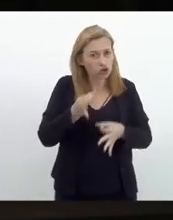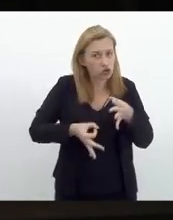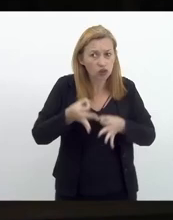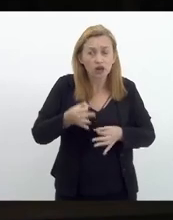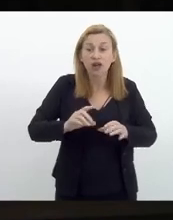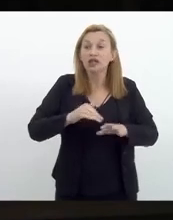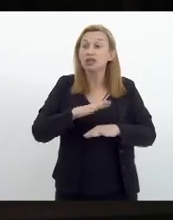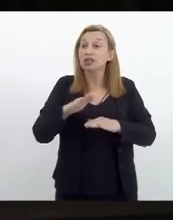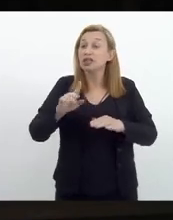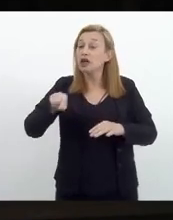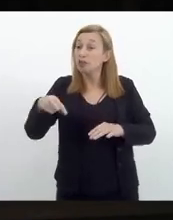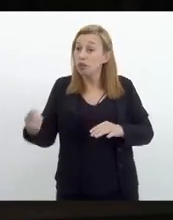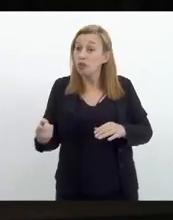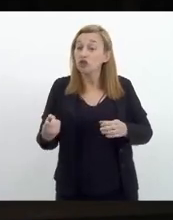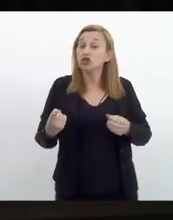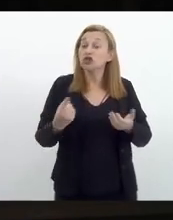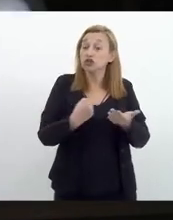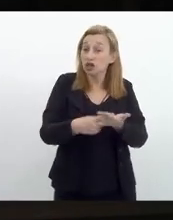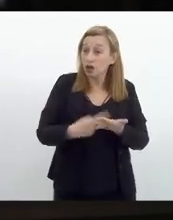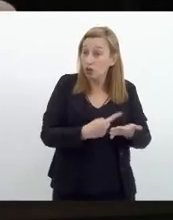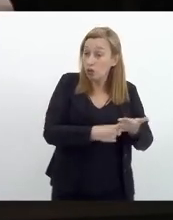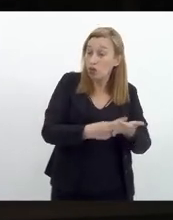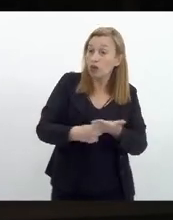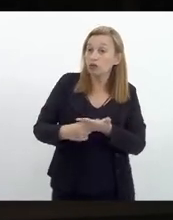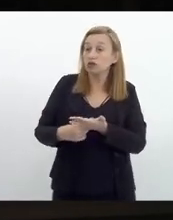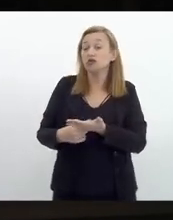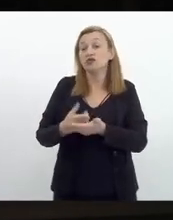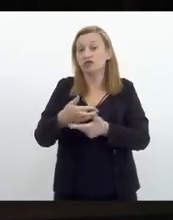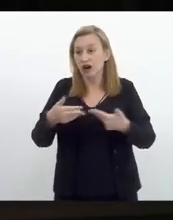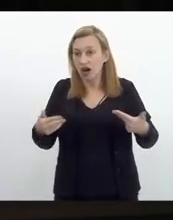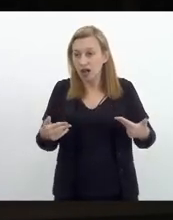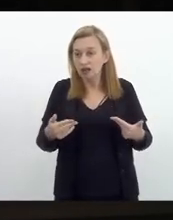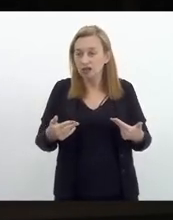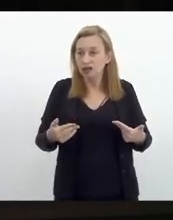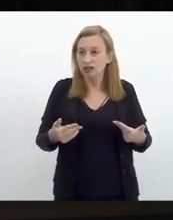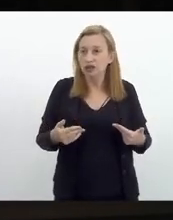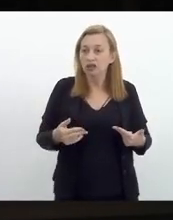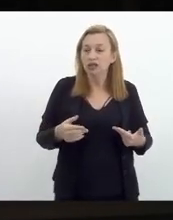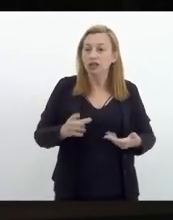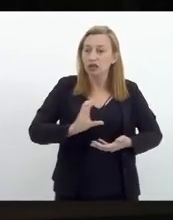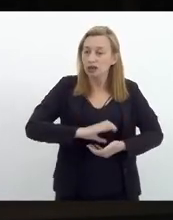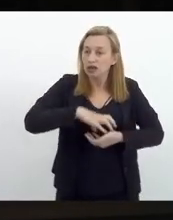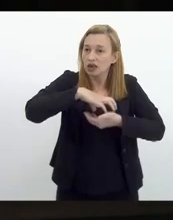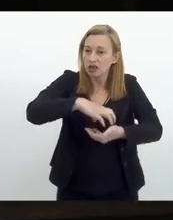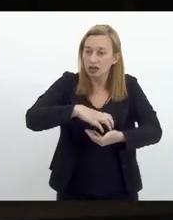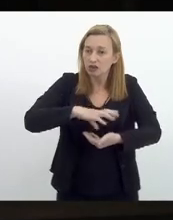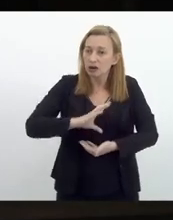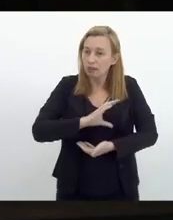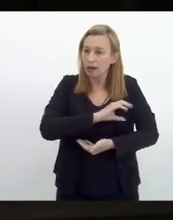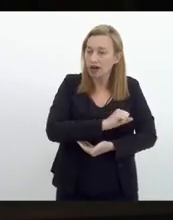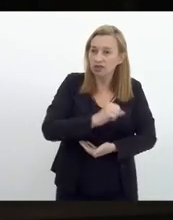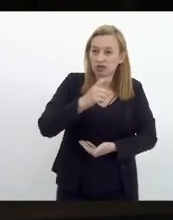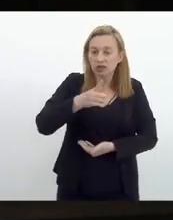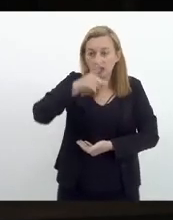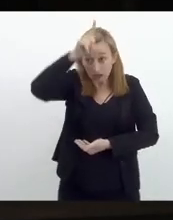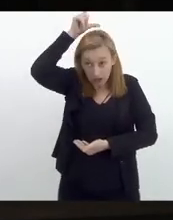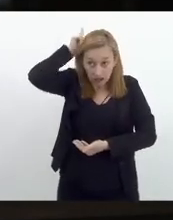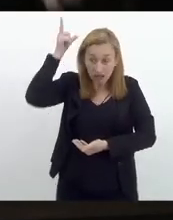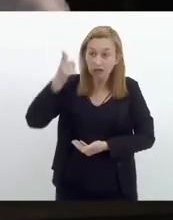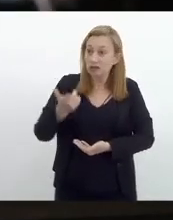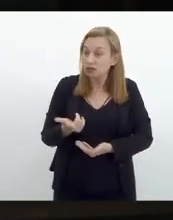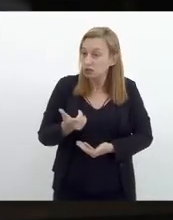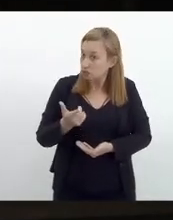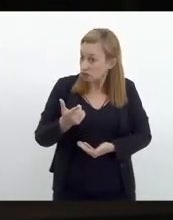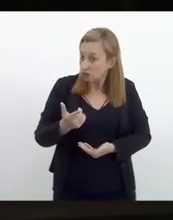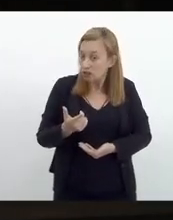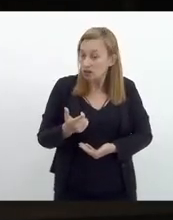depois de ter feito um acordo acolhendo uma emenda proposta pelo meu querido decano e oposição que é o deputado Luiz Paulo e